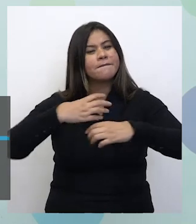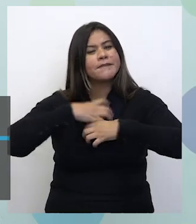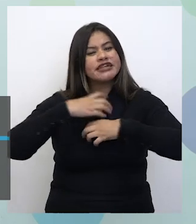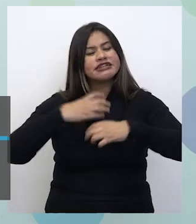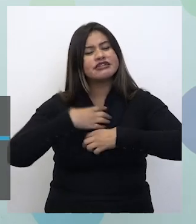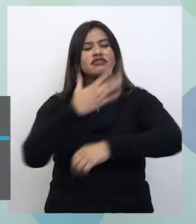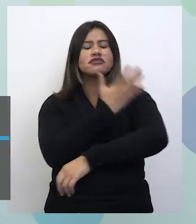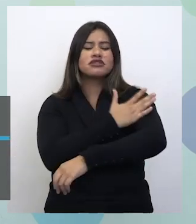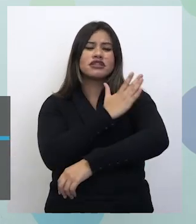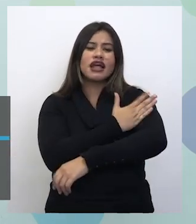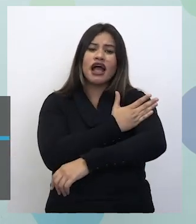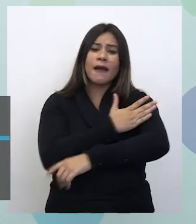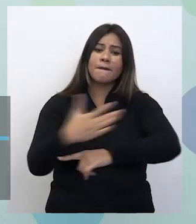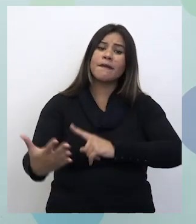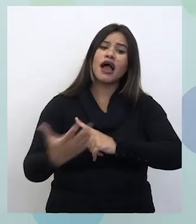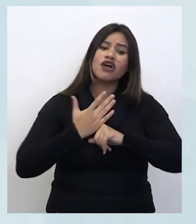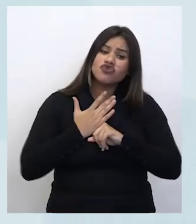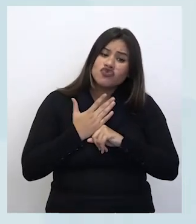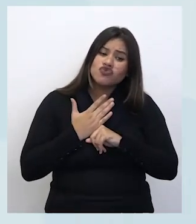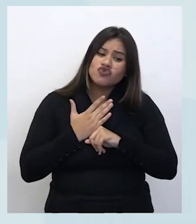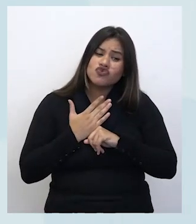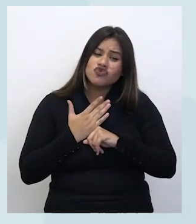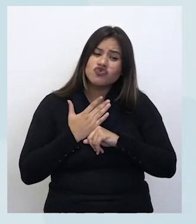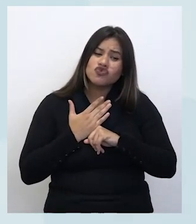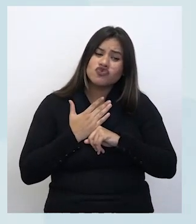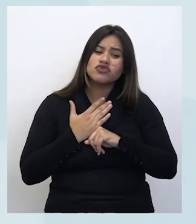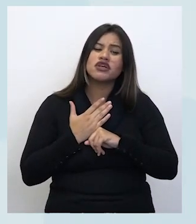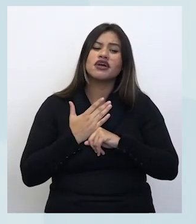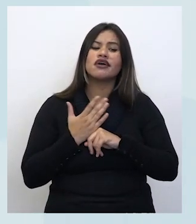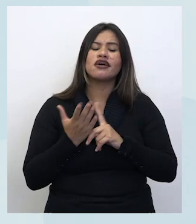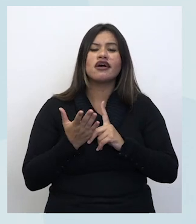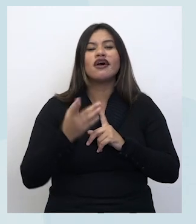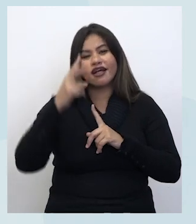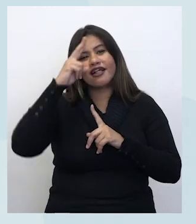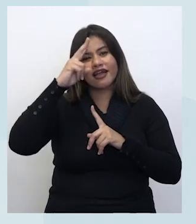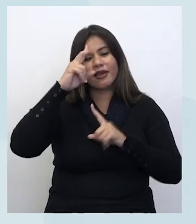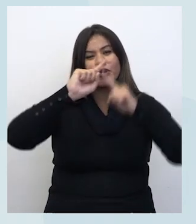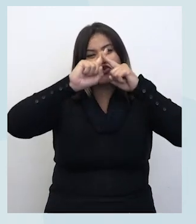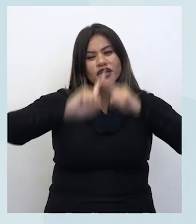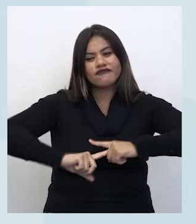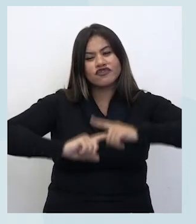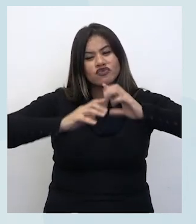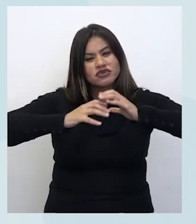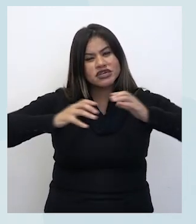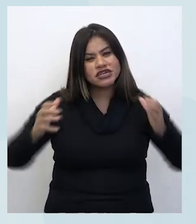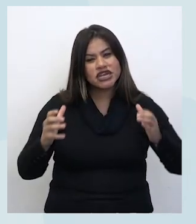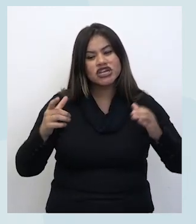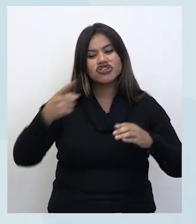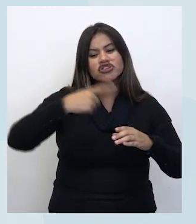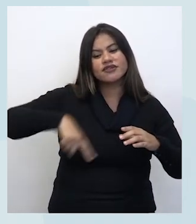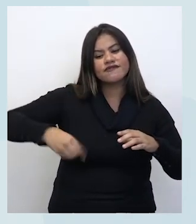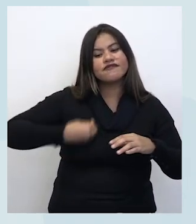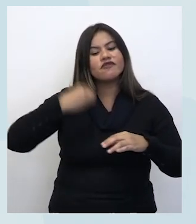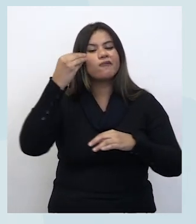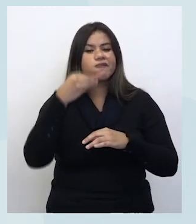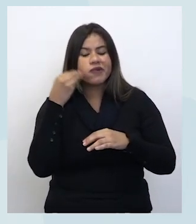nos ajudado a superar. Lembra que a gente pensou num grande desafio que a gente tem vivenciado nos últimos